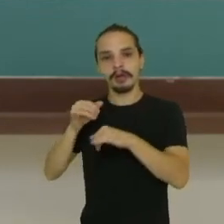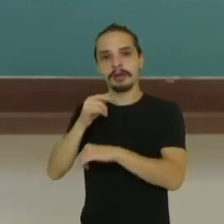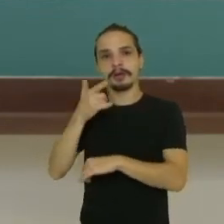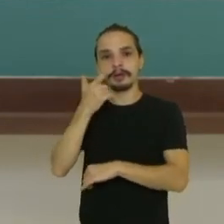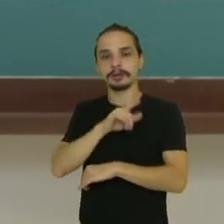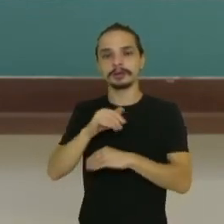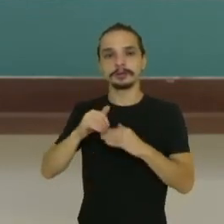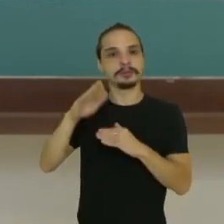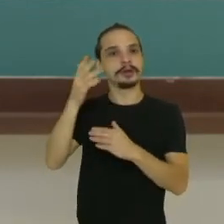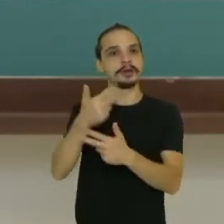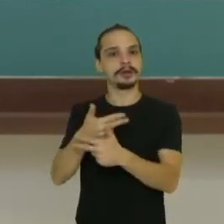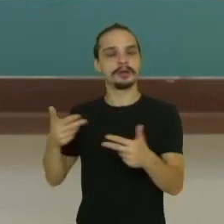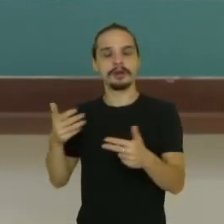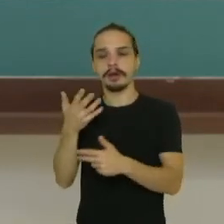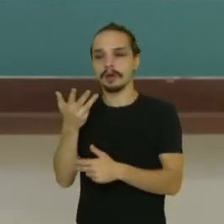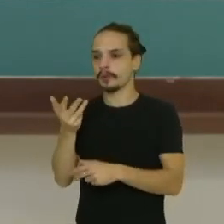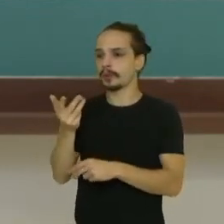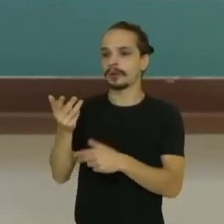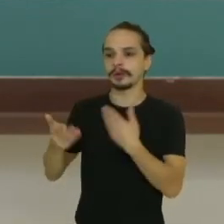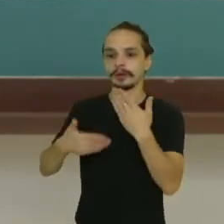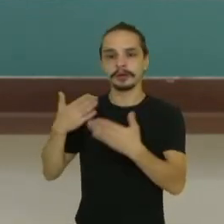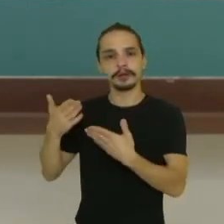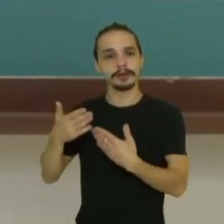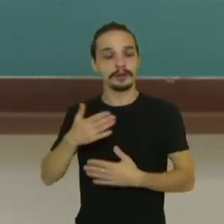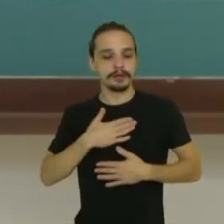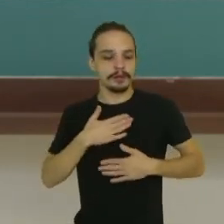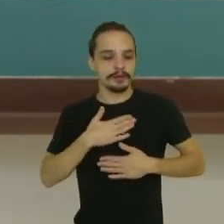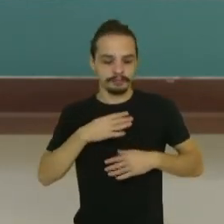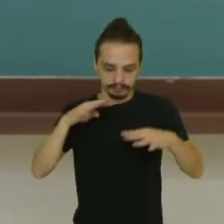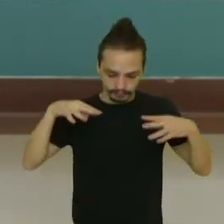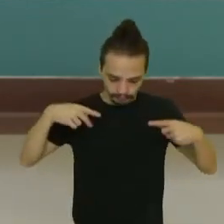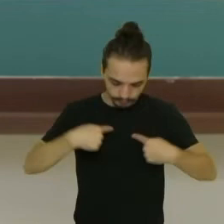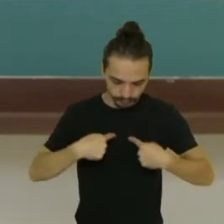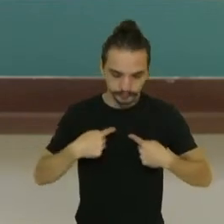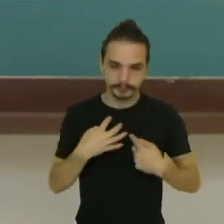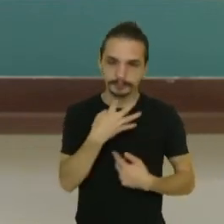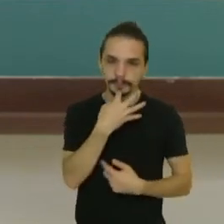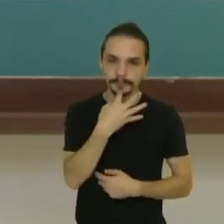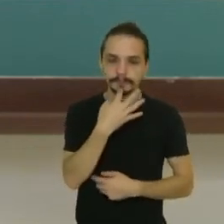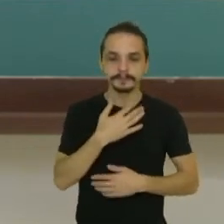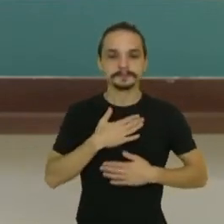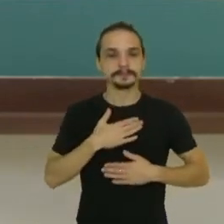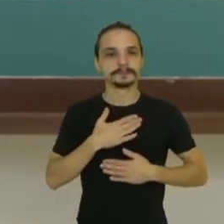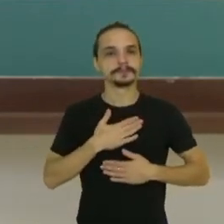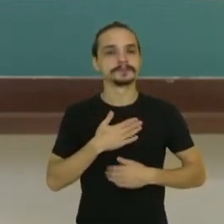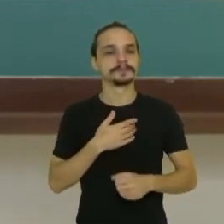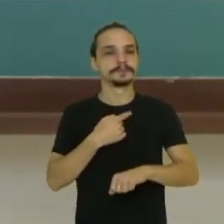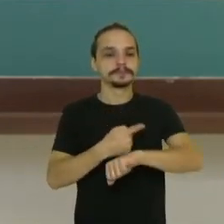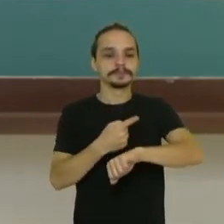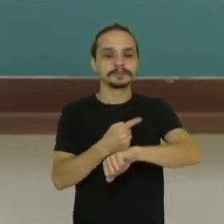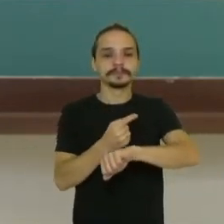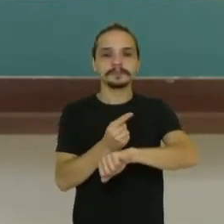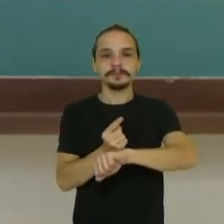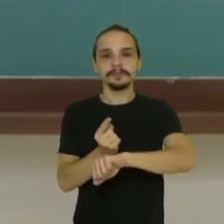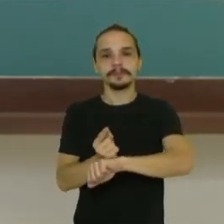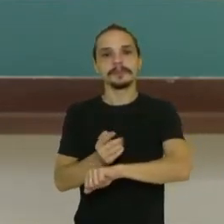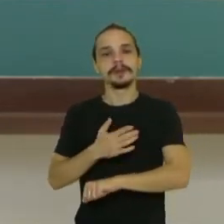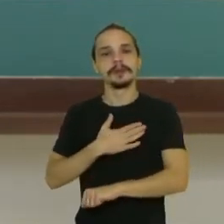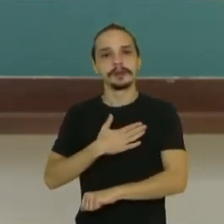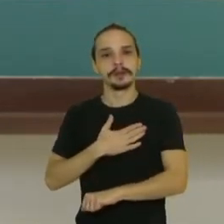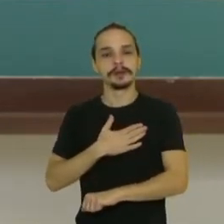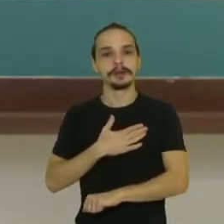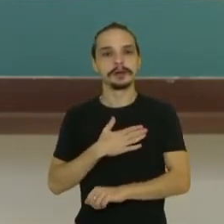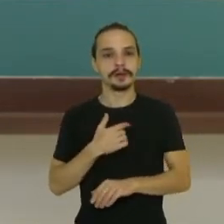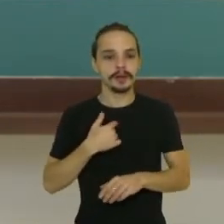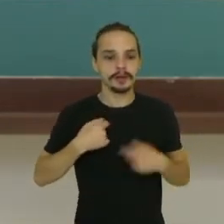mais rápidas ali então isso é conhecer o meu ciclo é conhecer o meu ritmo circadiano as tarefas que